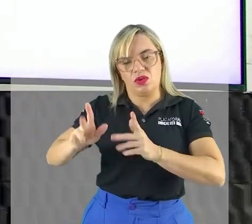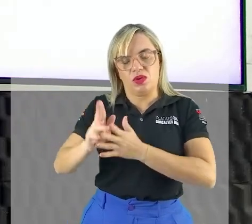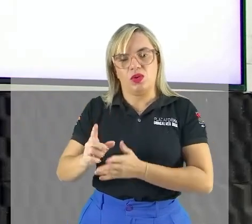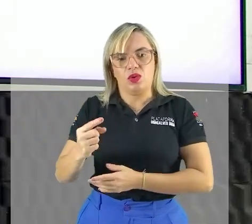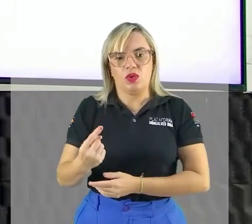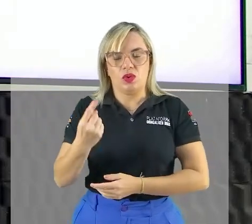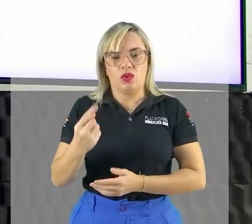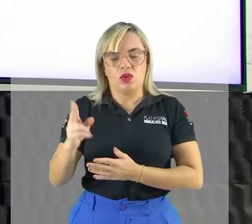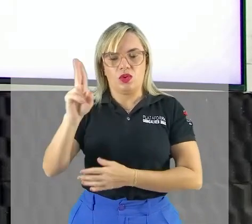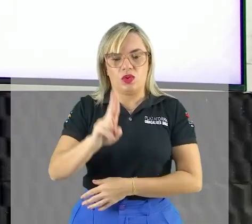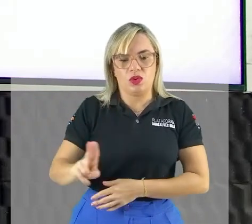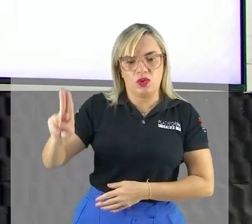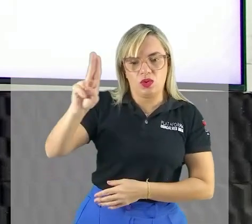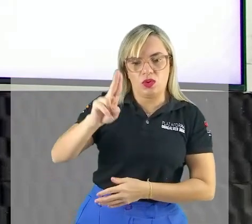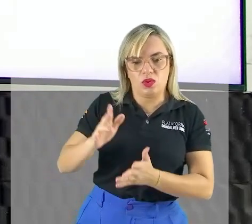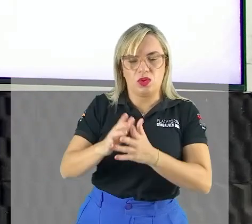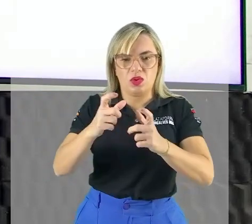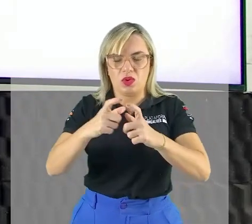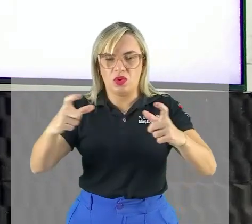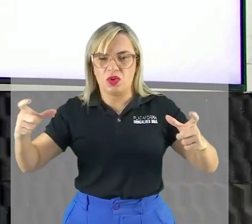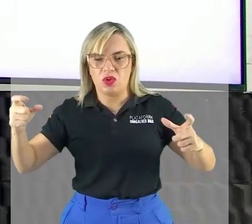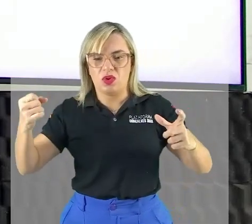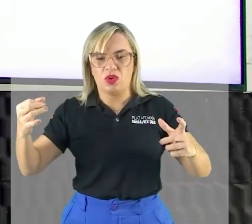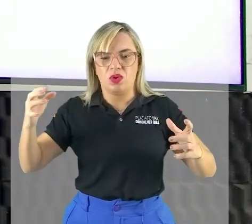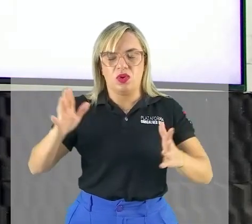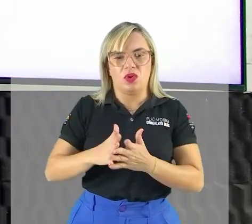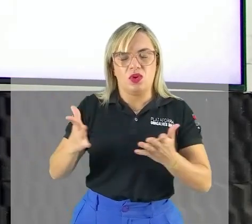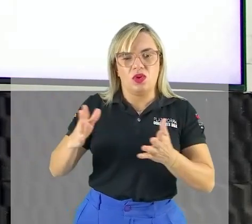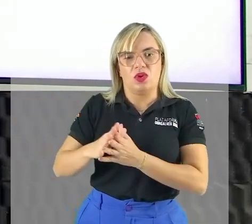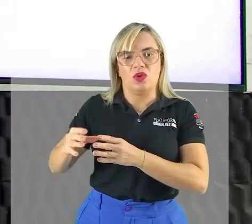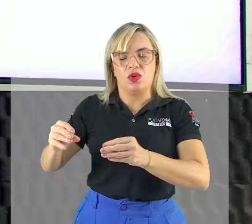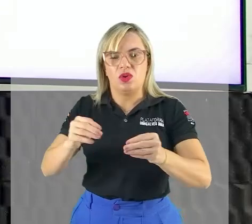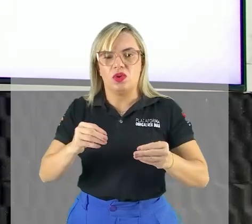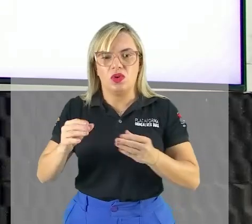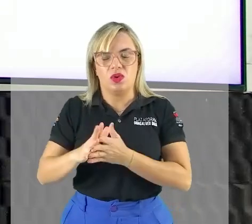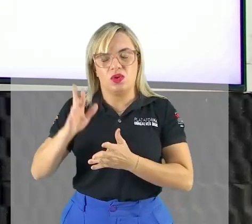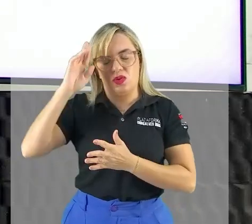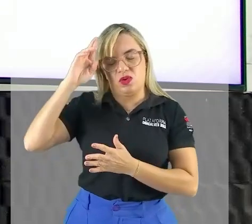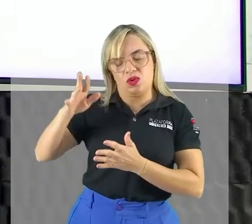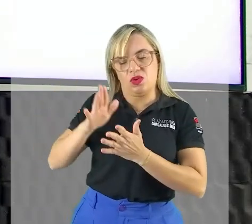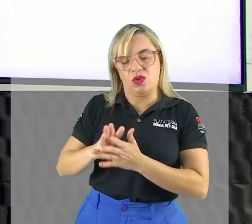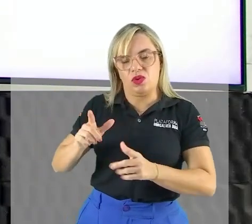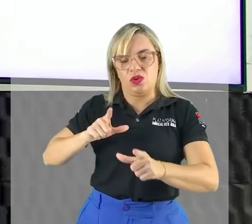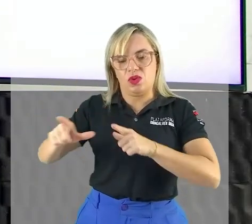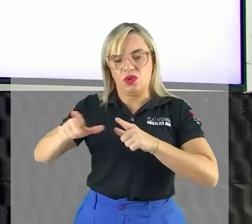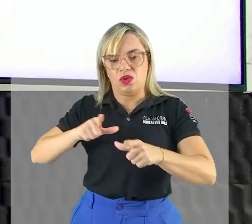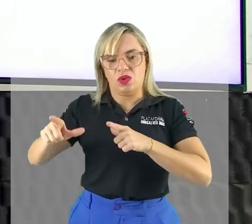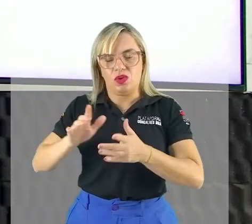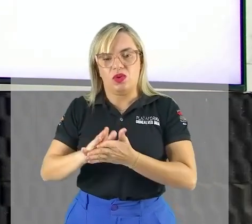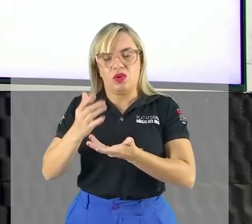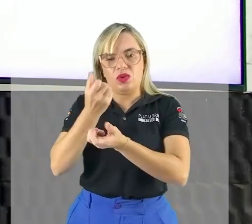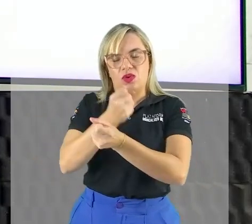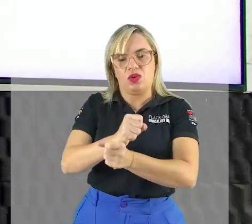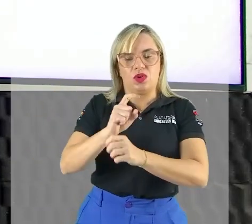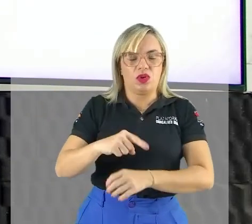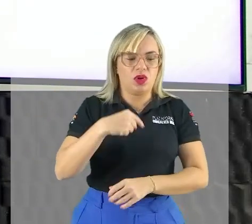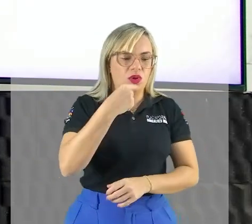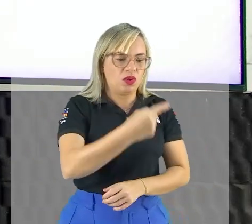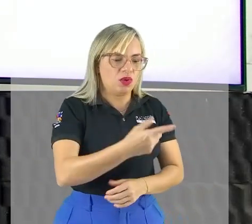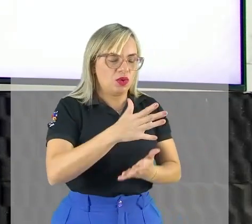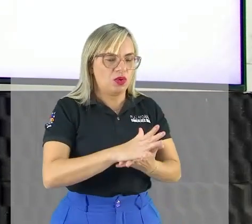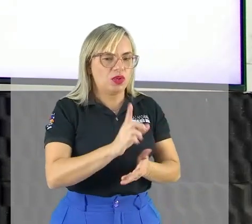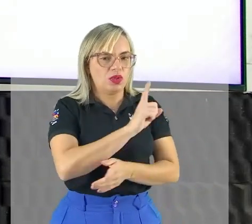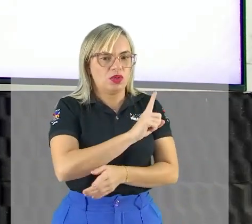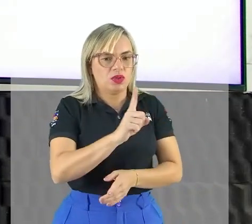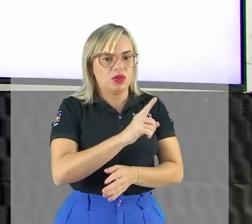utilizava a larga a a produção em larga escala né o lot fundio o trabalho eh eh de escravizados e a outra não